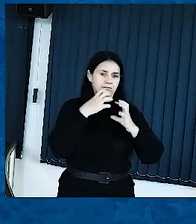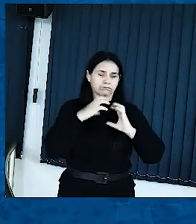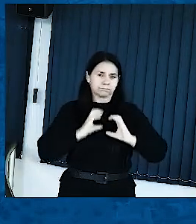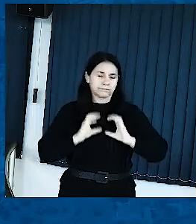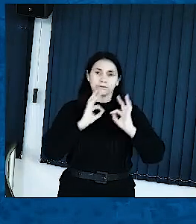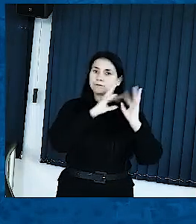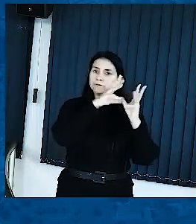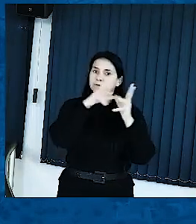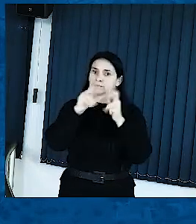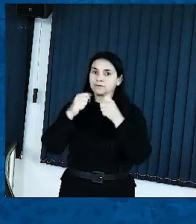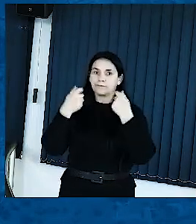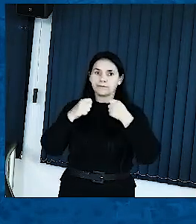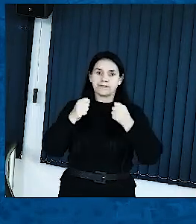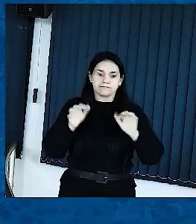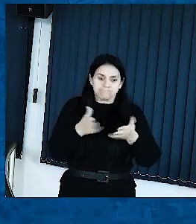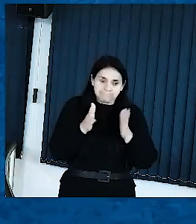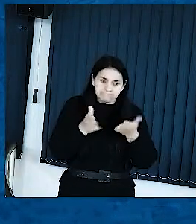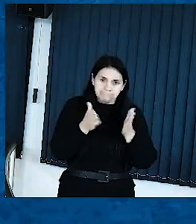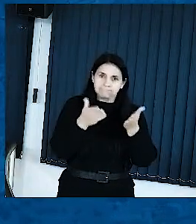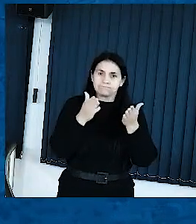cognição, de tudo.